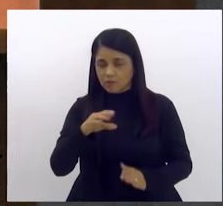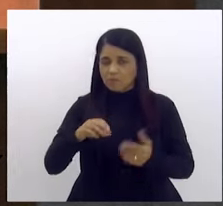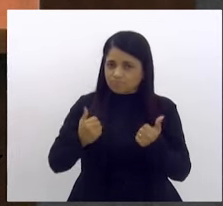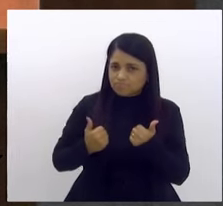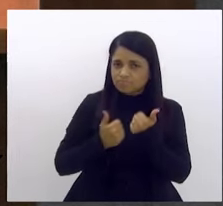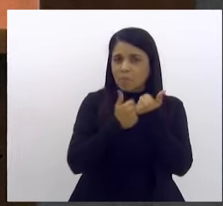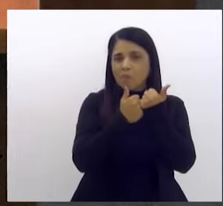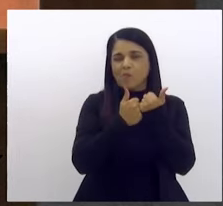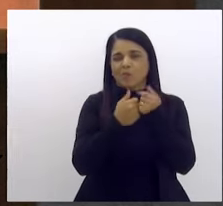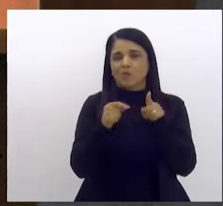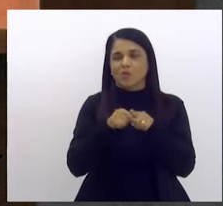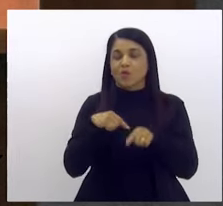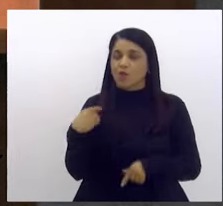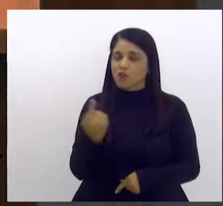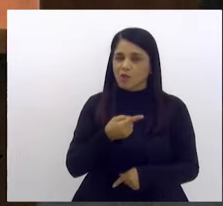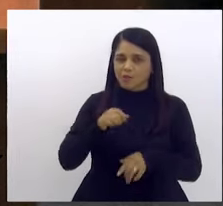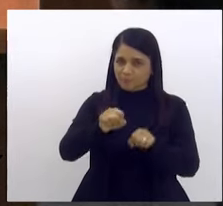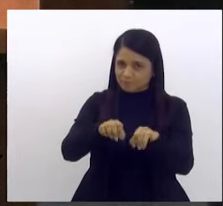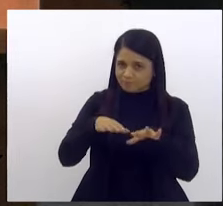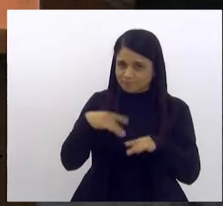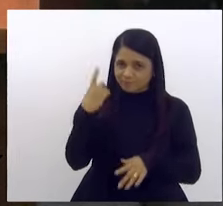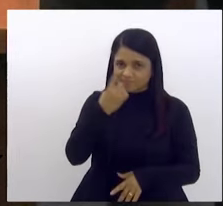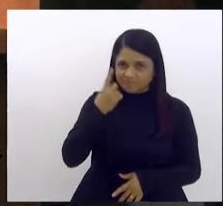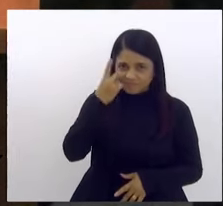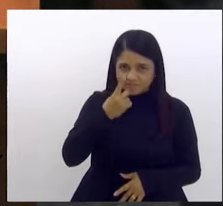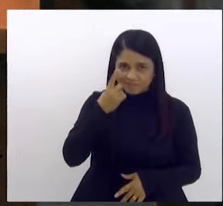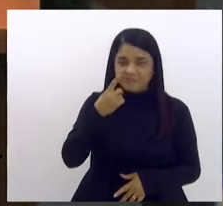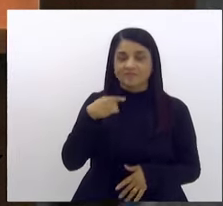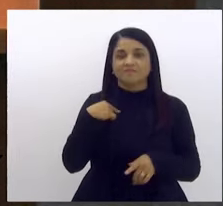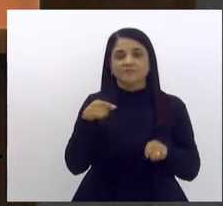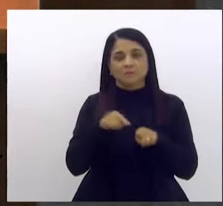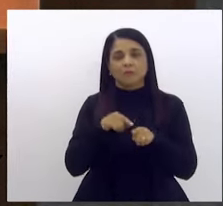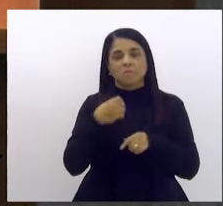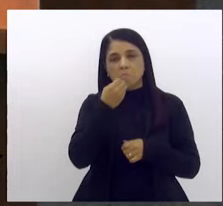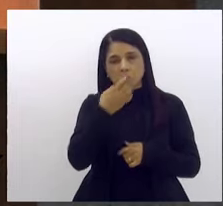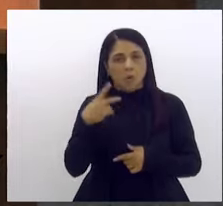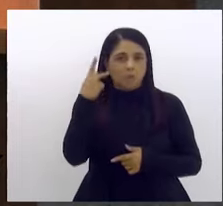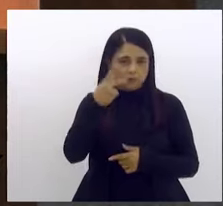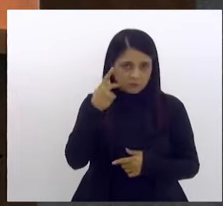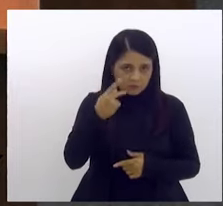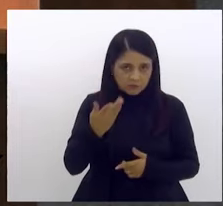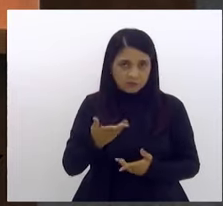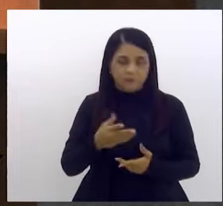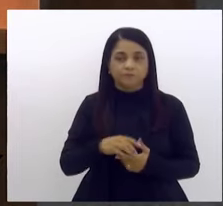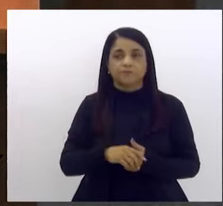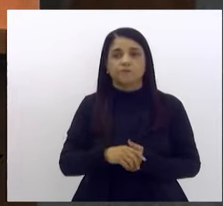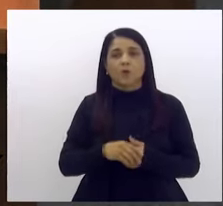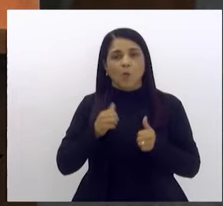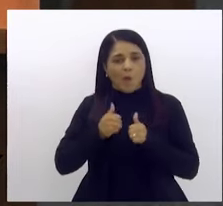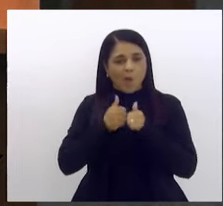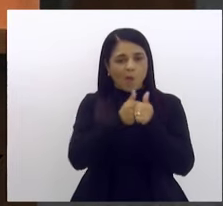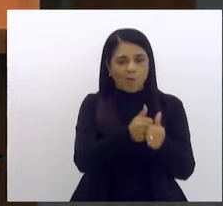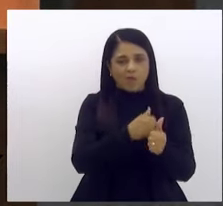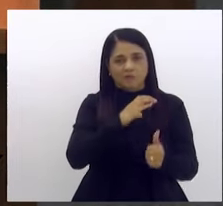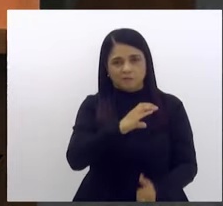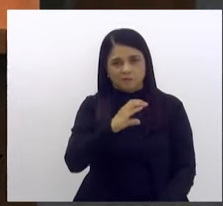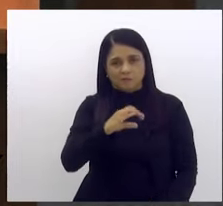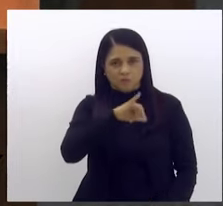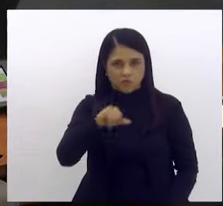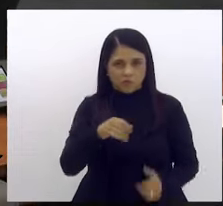e acho que a gente, enquanto parlamento, vai num bom sentido, numa boa política. Então, eu acompanho o parecer da CCJ.